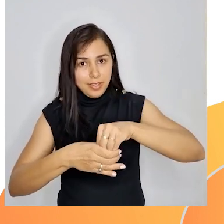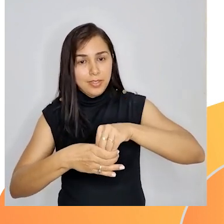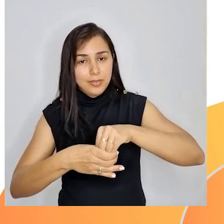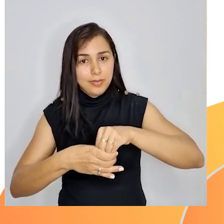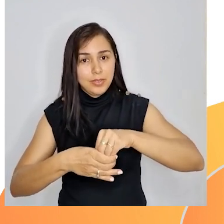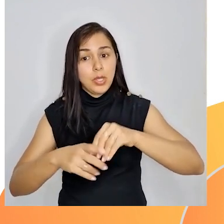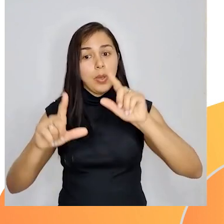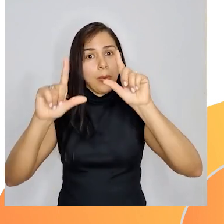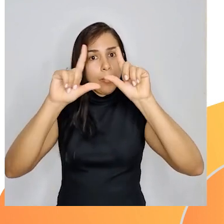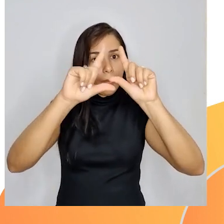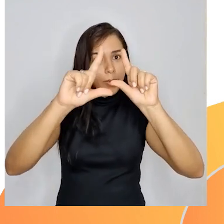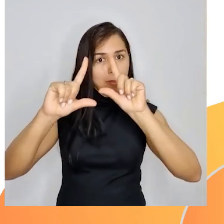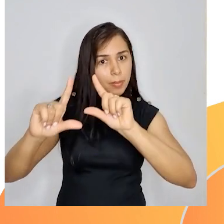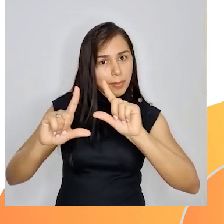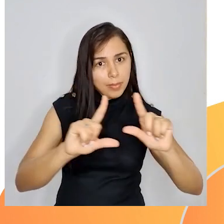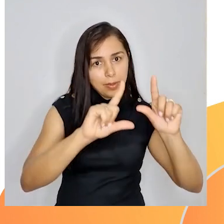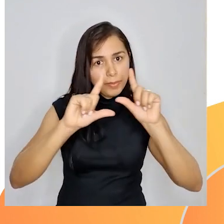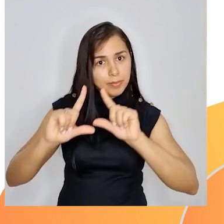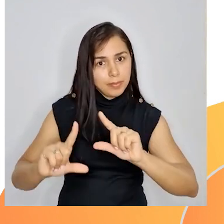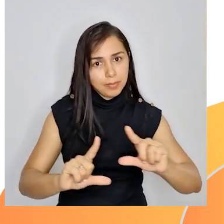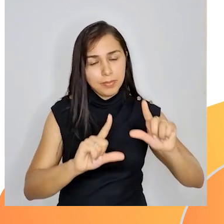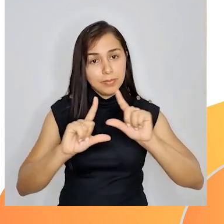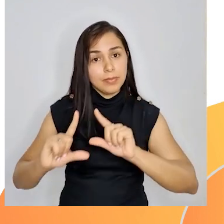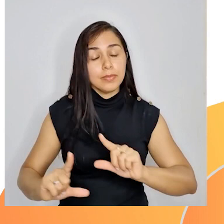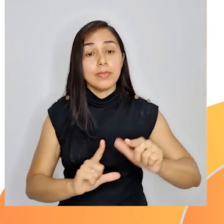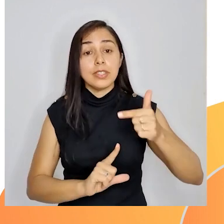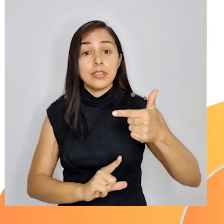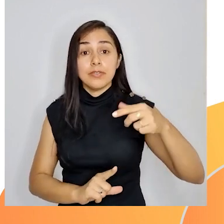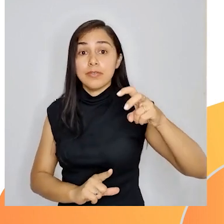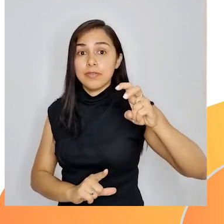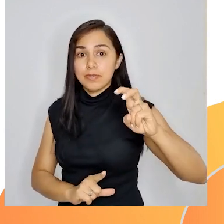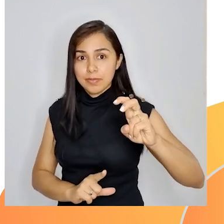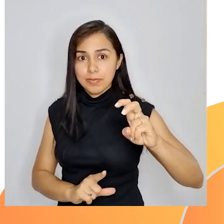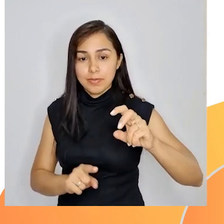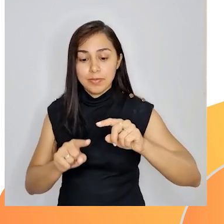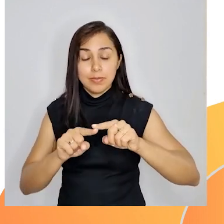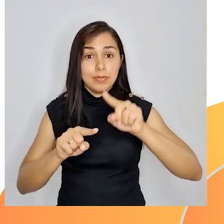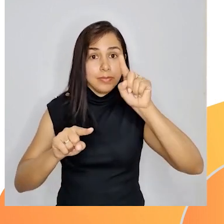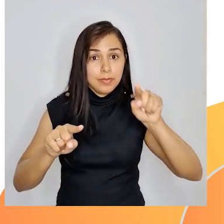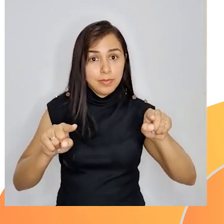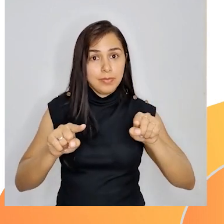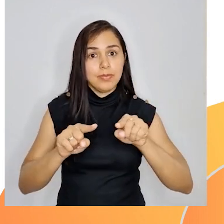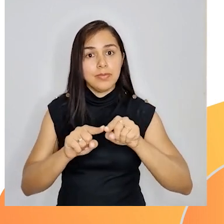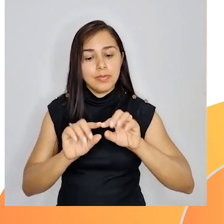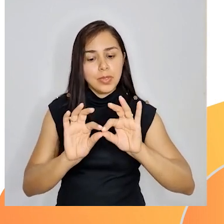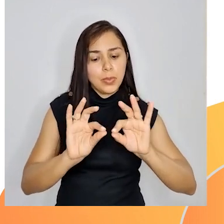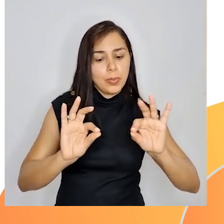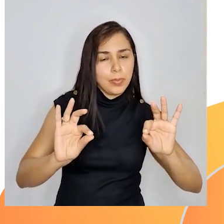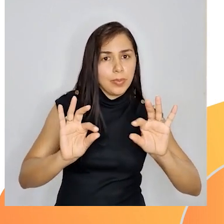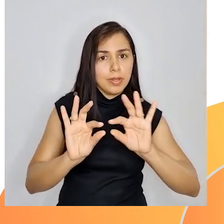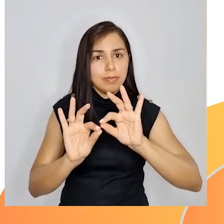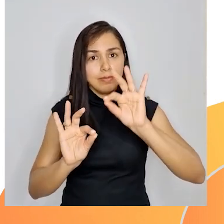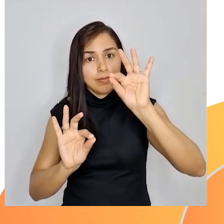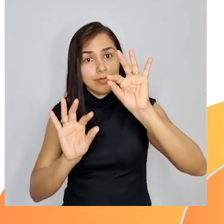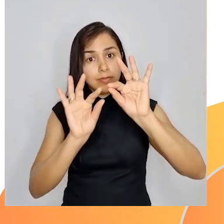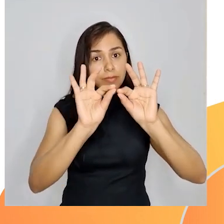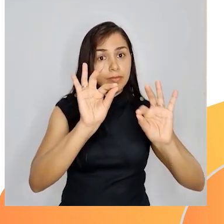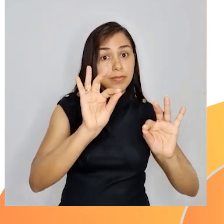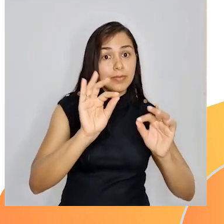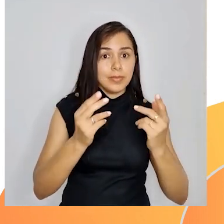então ele tá falando para gente que essa figura aqui é formada por 25 triângulos equiláteros